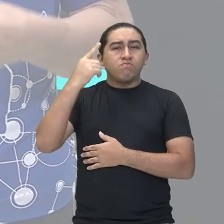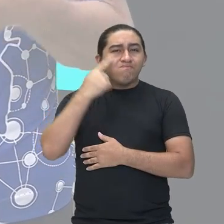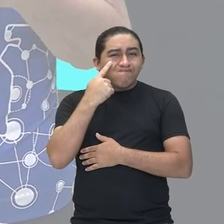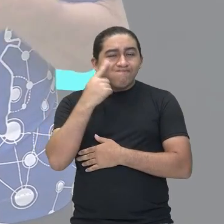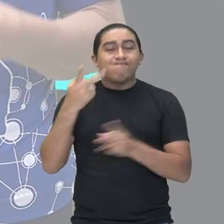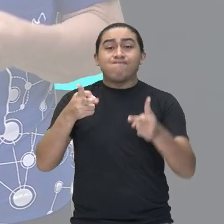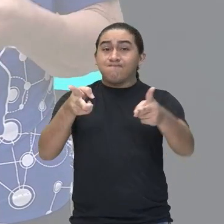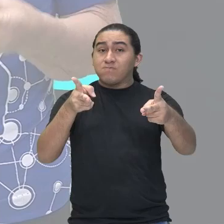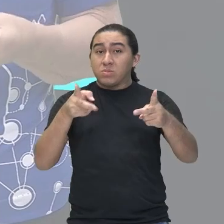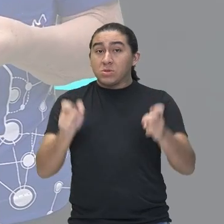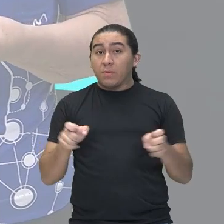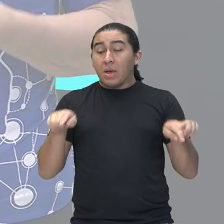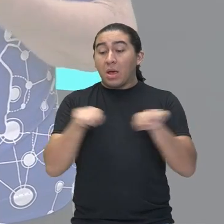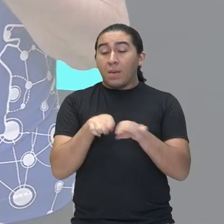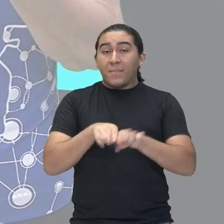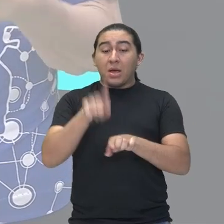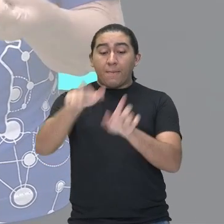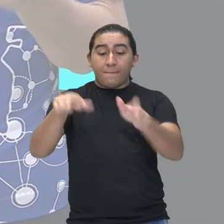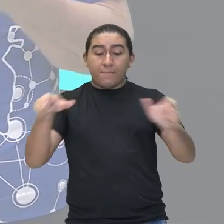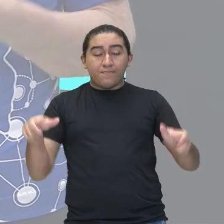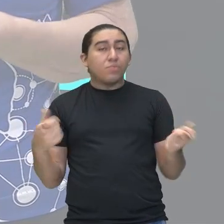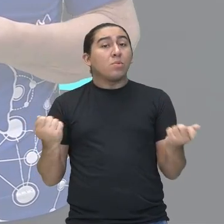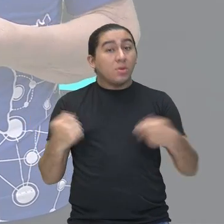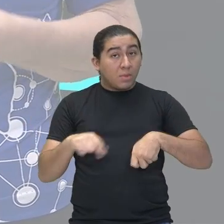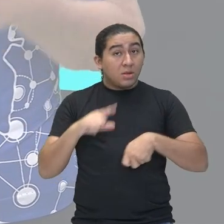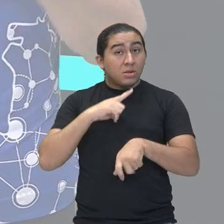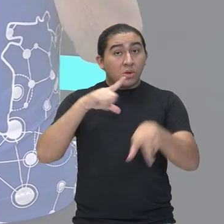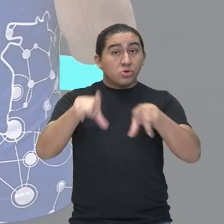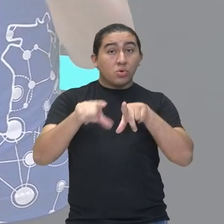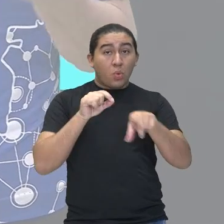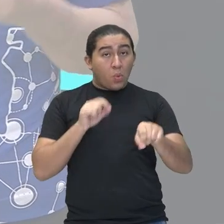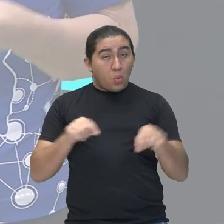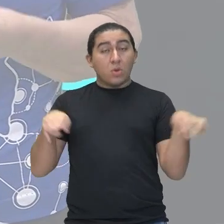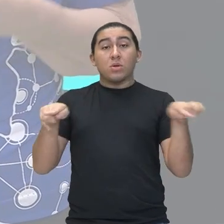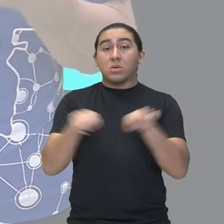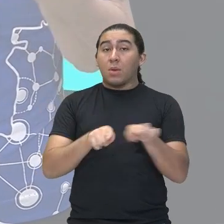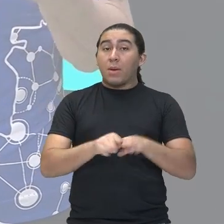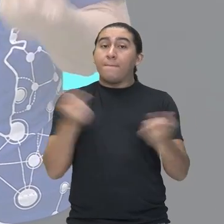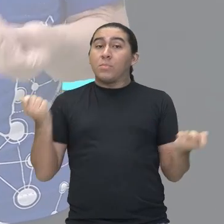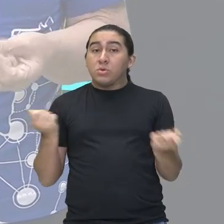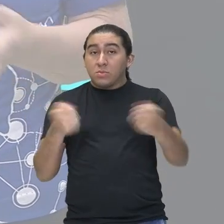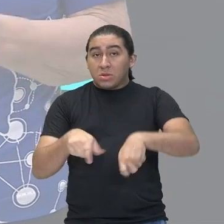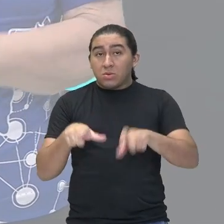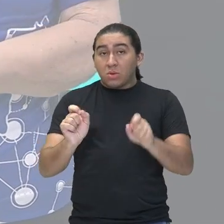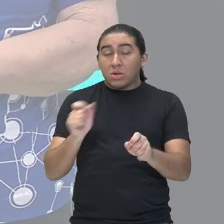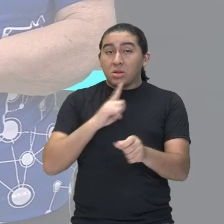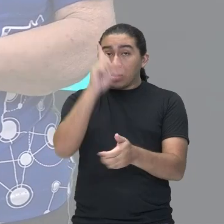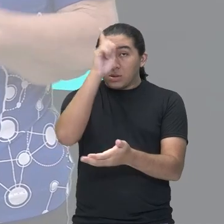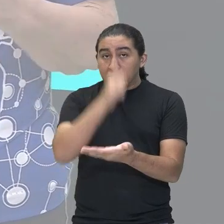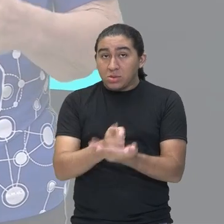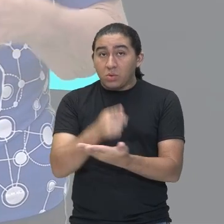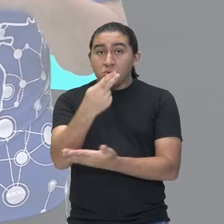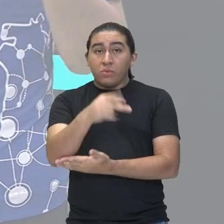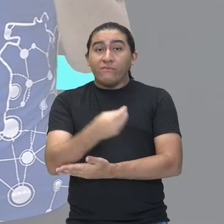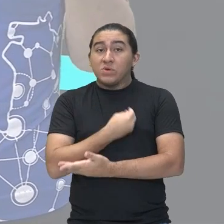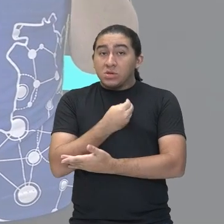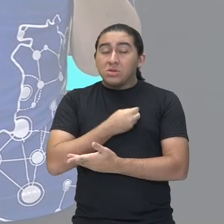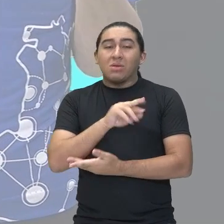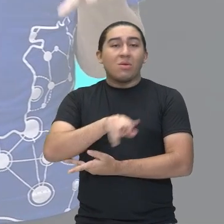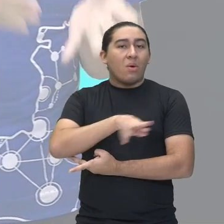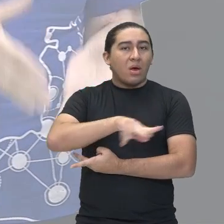que elas também tinham condições de escolher, tinham condições de tomar decisões, não